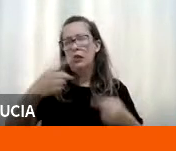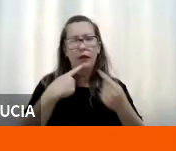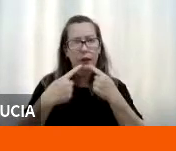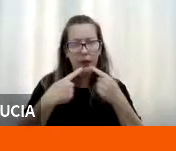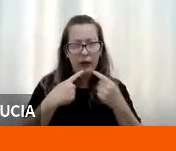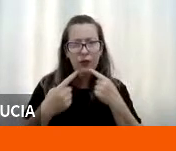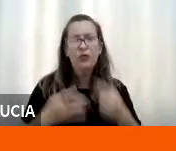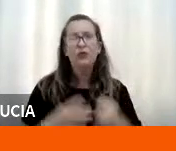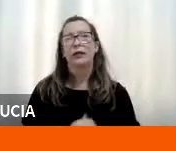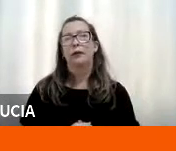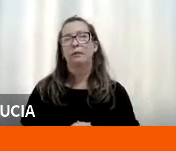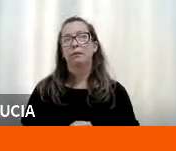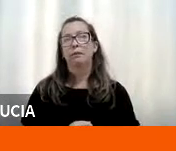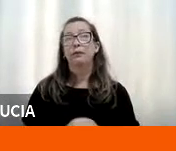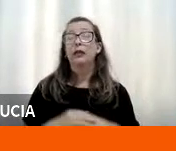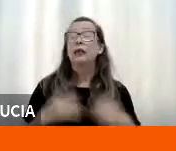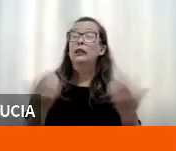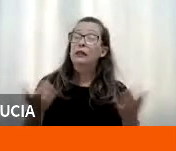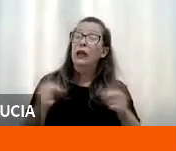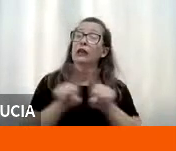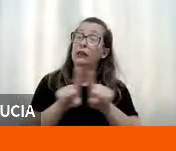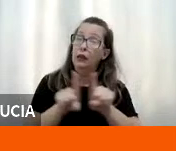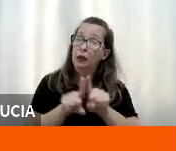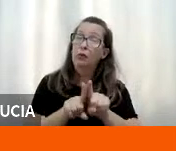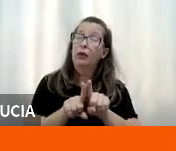Né? E também